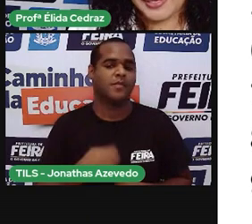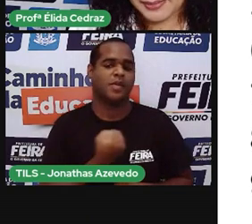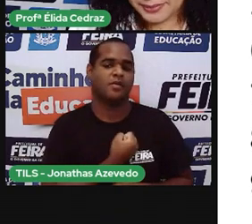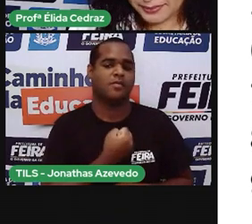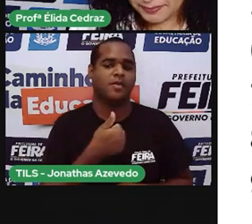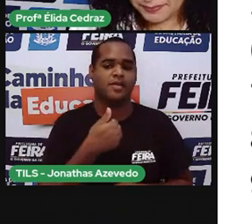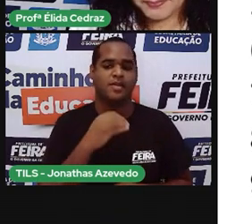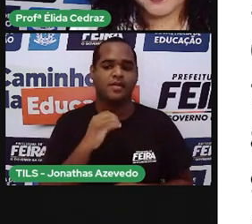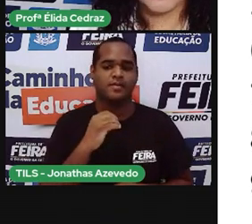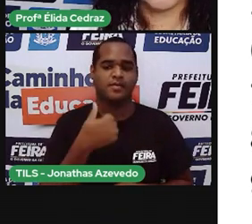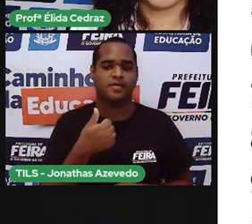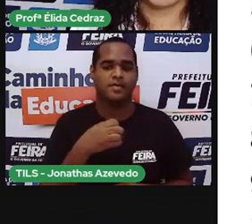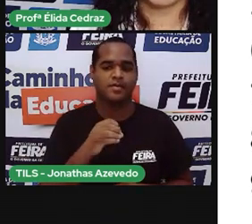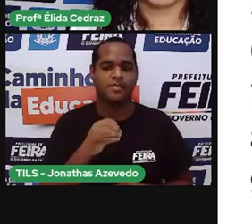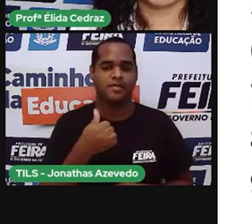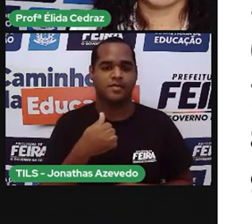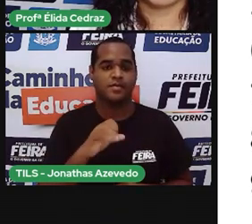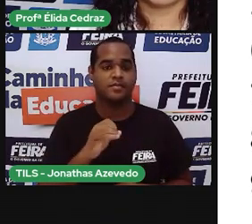número 10